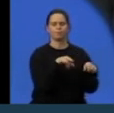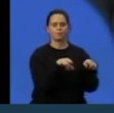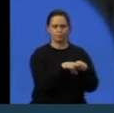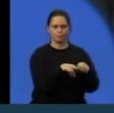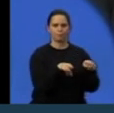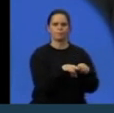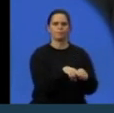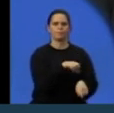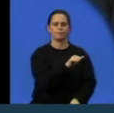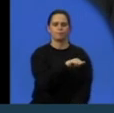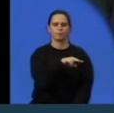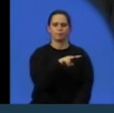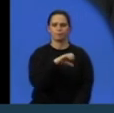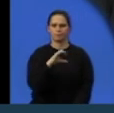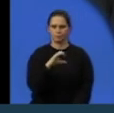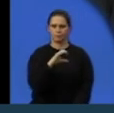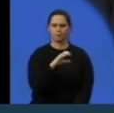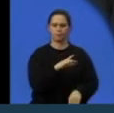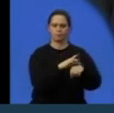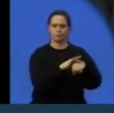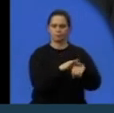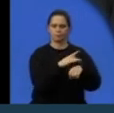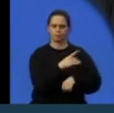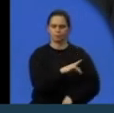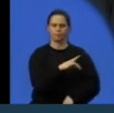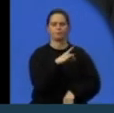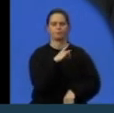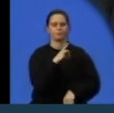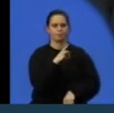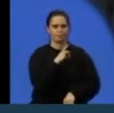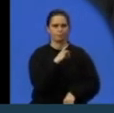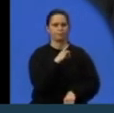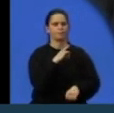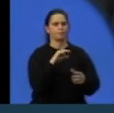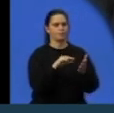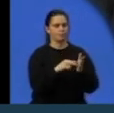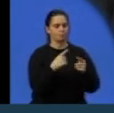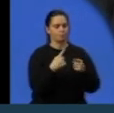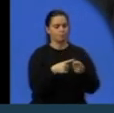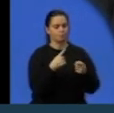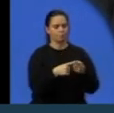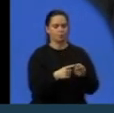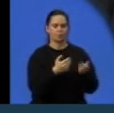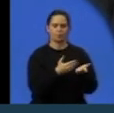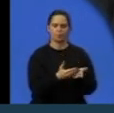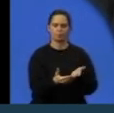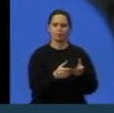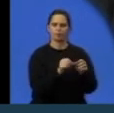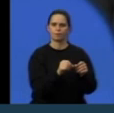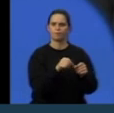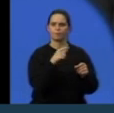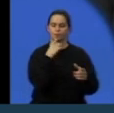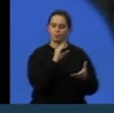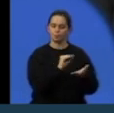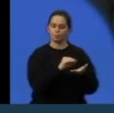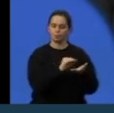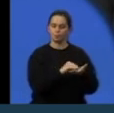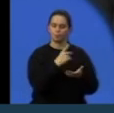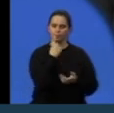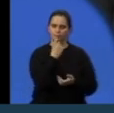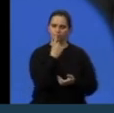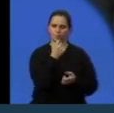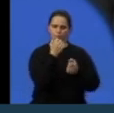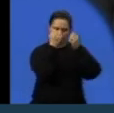O AVC, ele tem aí a sua etiologia, a decorrência da insuficiência no fluxo sanguíneo de